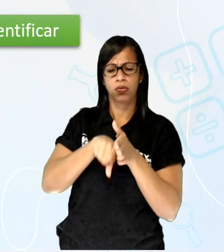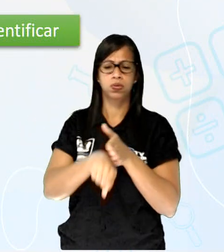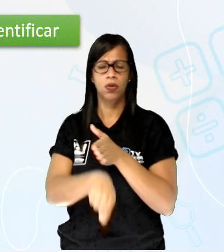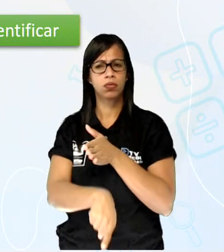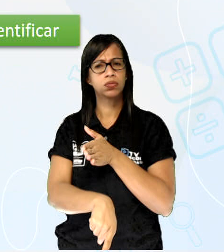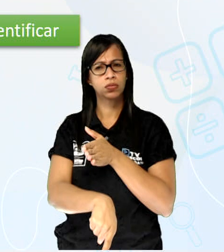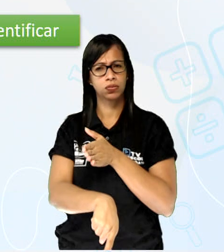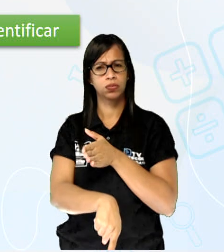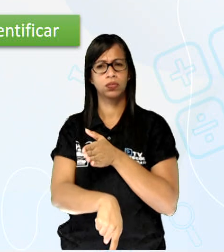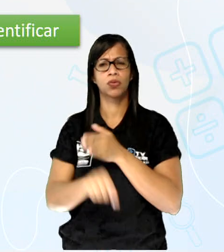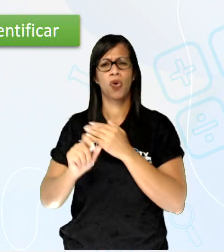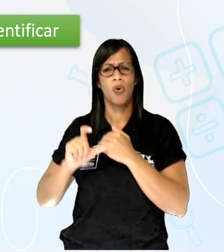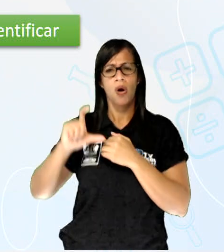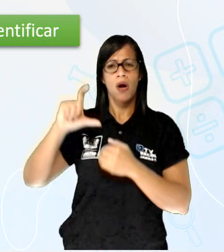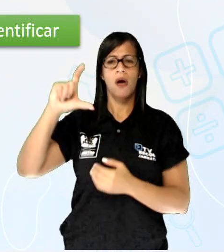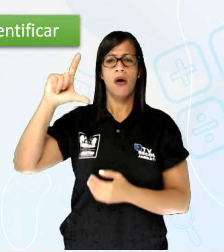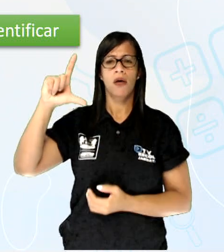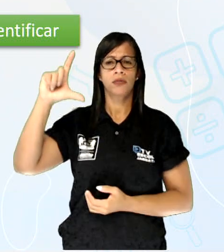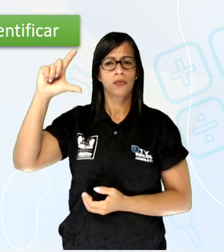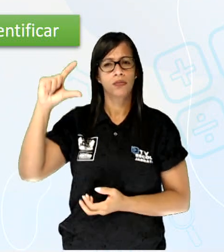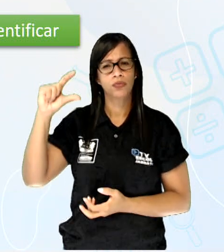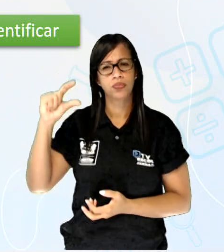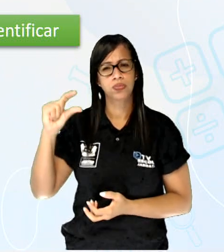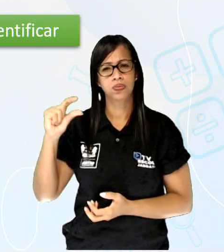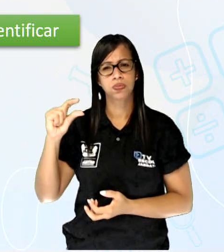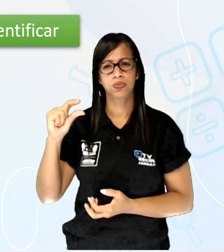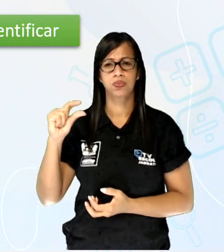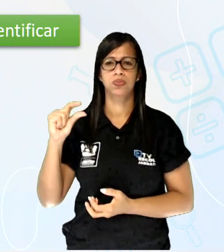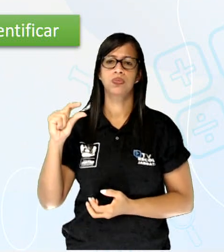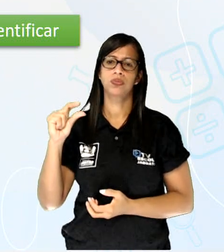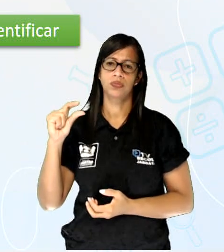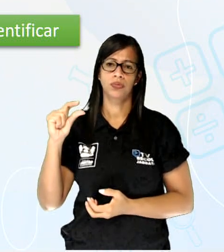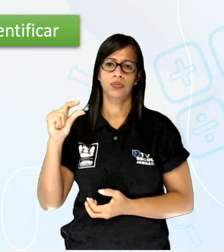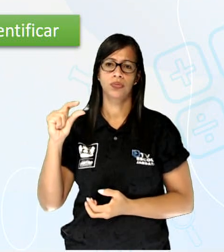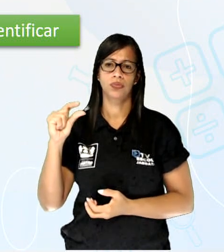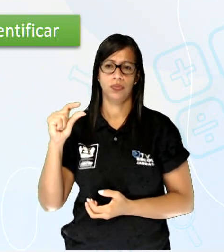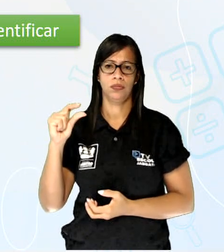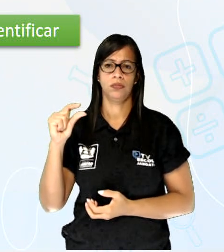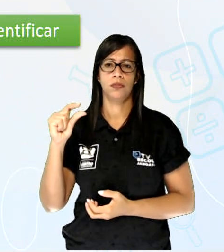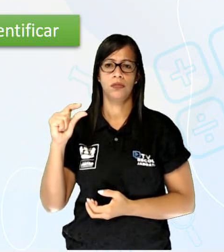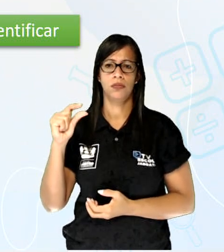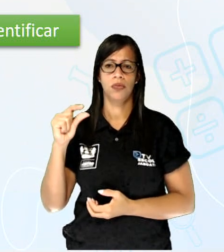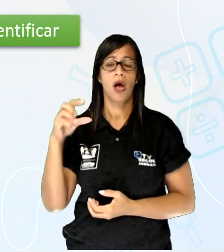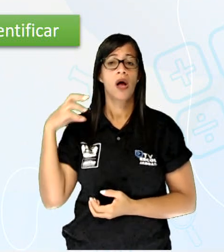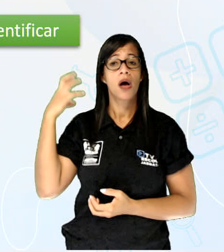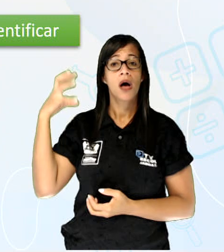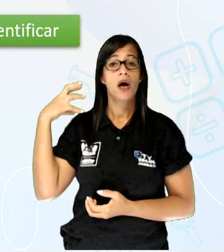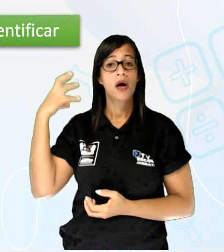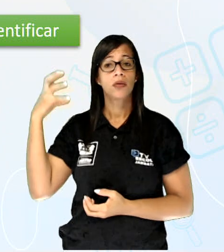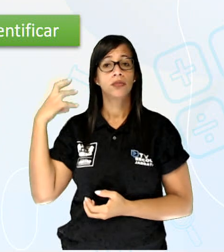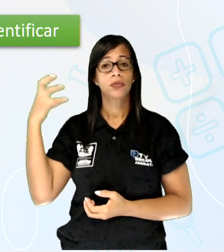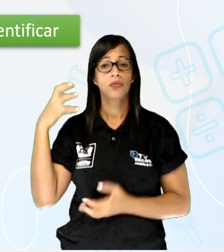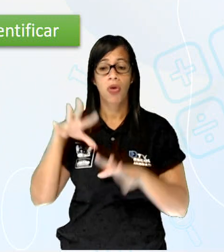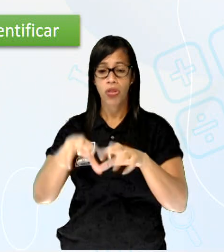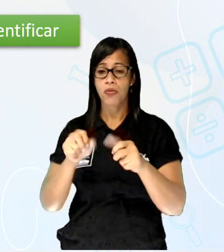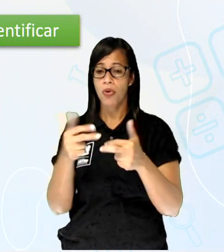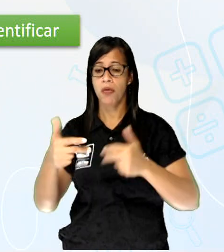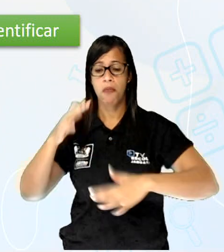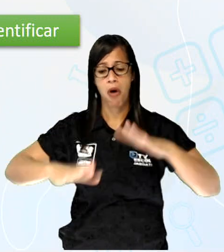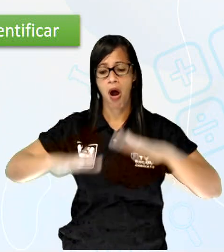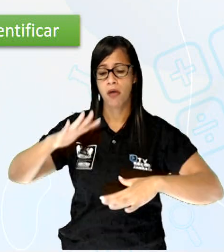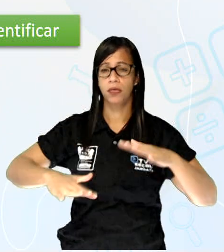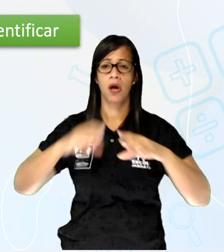é alto, o som é baixo. É o som de um cachorro, de um gato, de um violino, de um atabaque, de